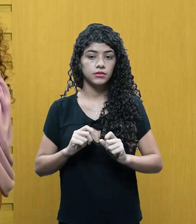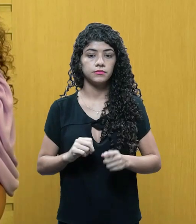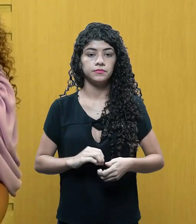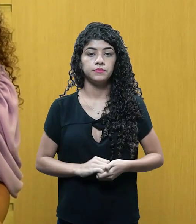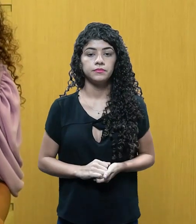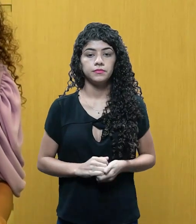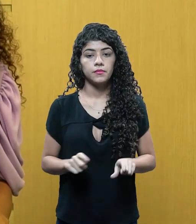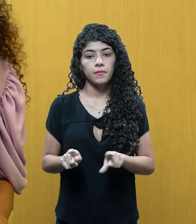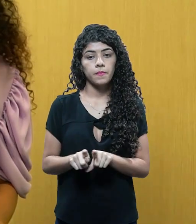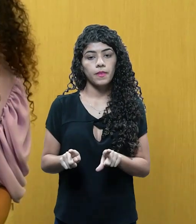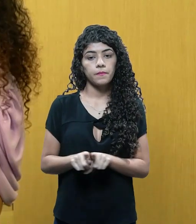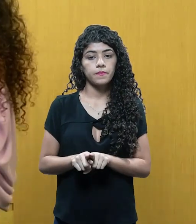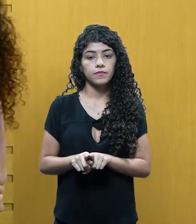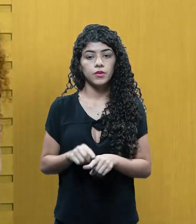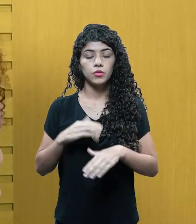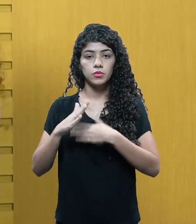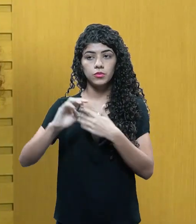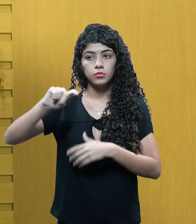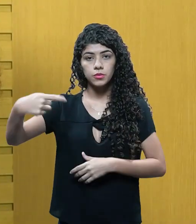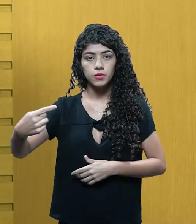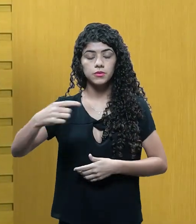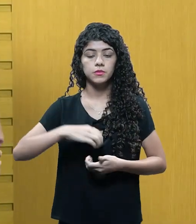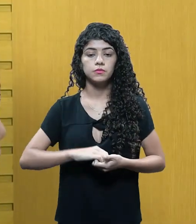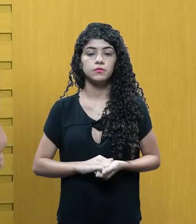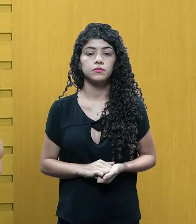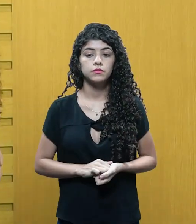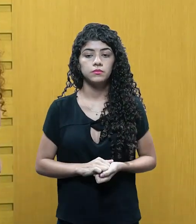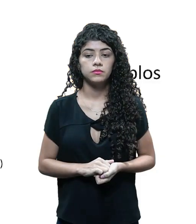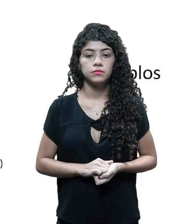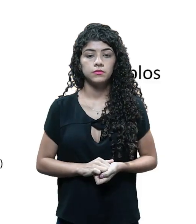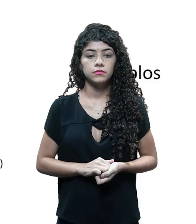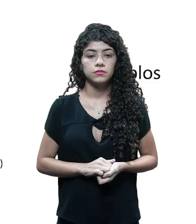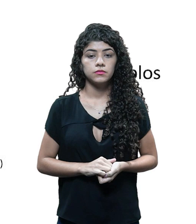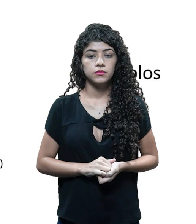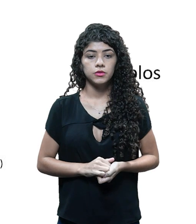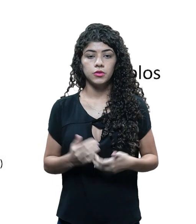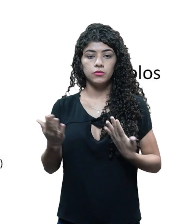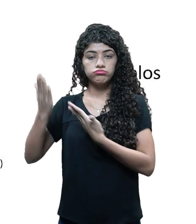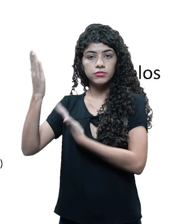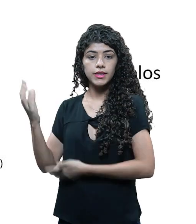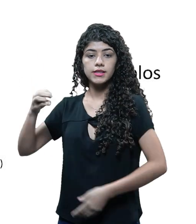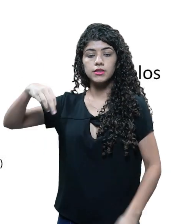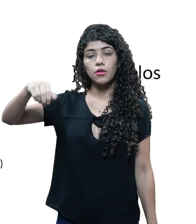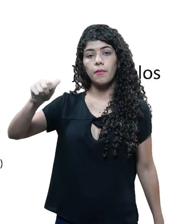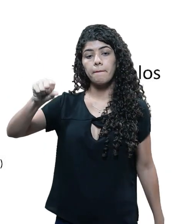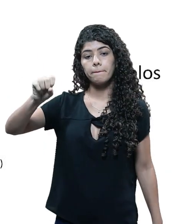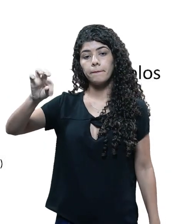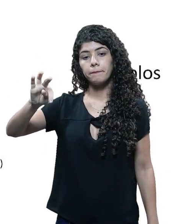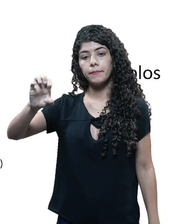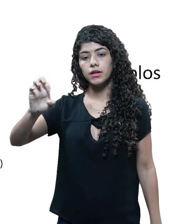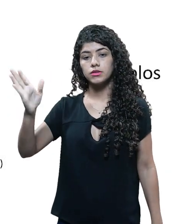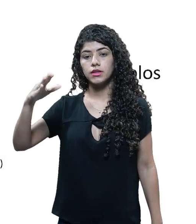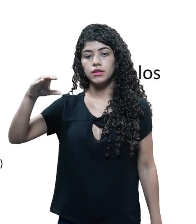E esses parâmetros eu vou falar mais sobre eles no próximo módulo. O formato Master Scenes é o mais popular no